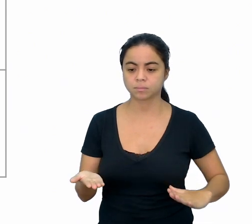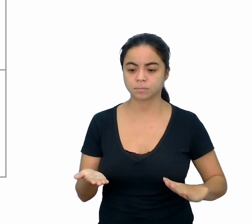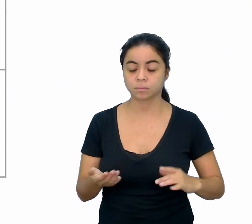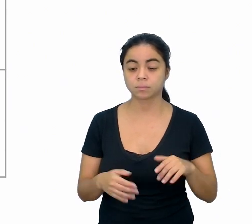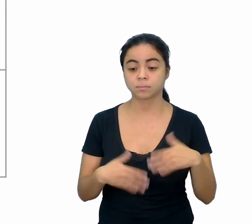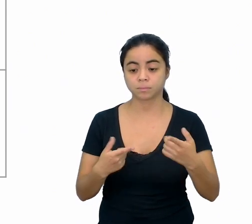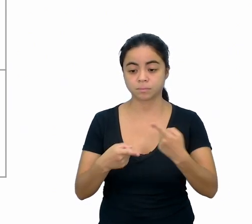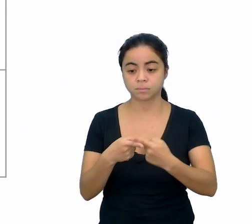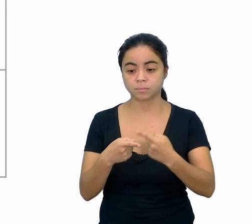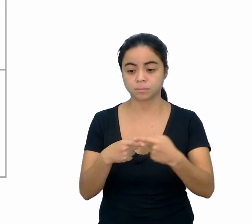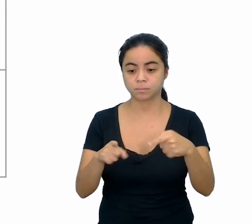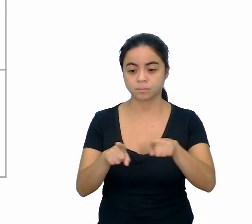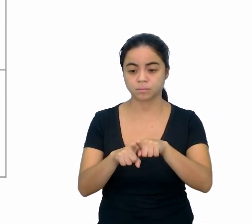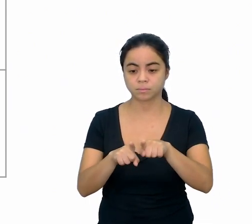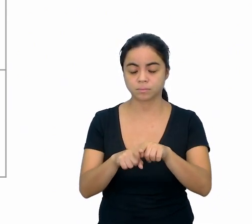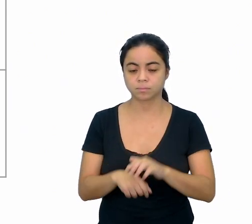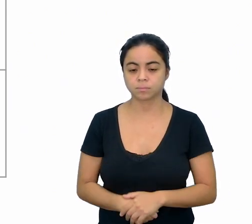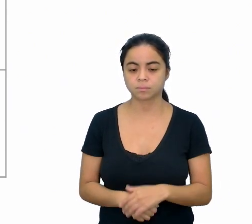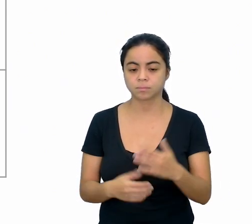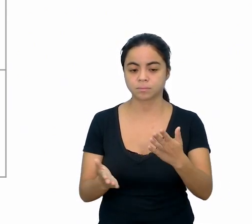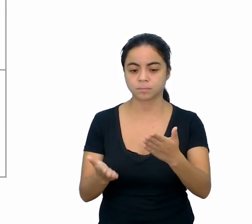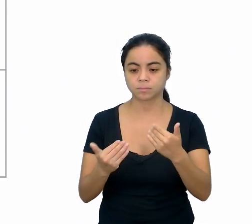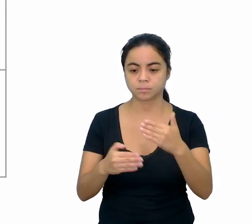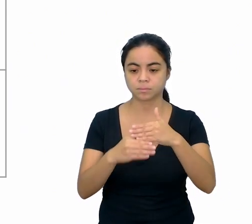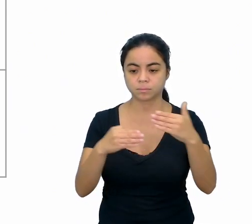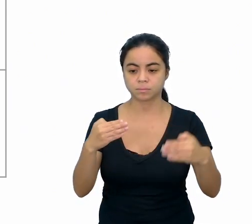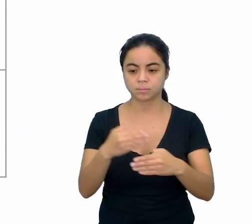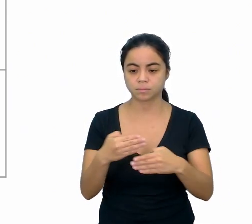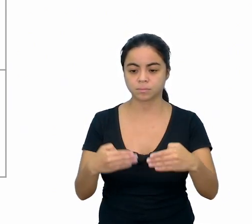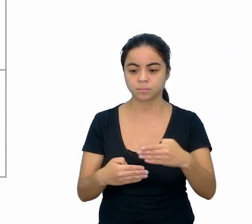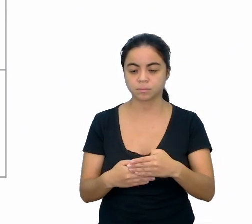quê. Combinado? Então vamos ao próximo slide.